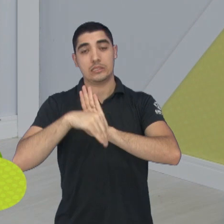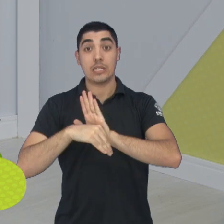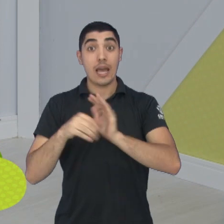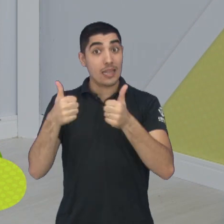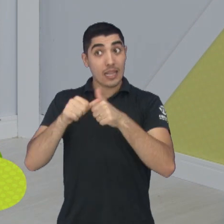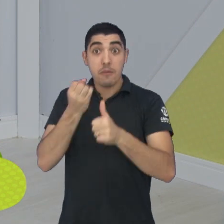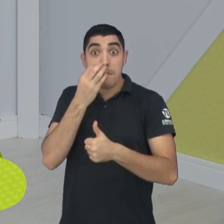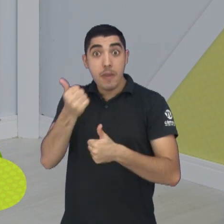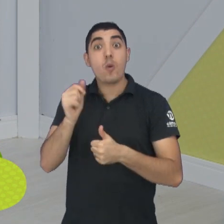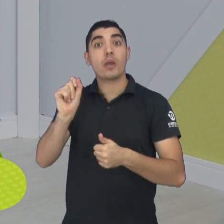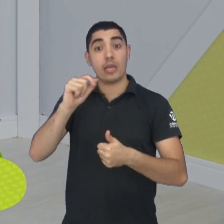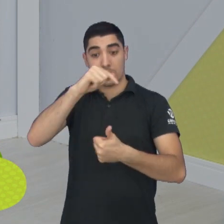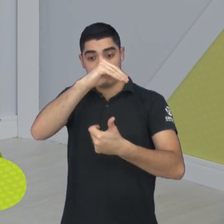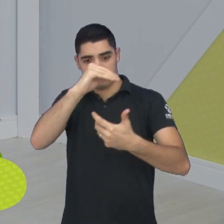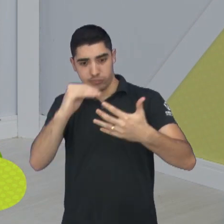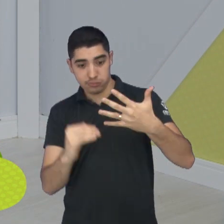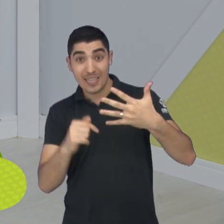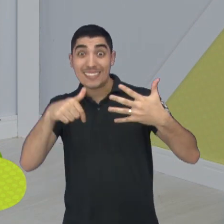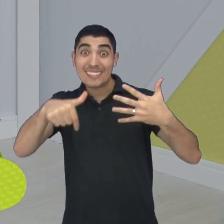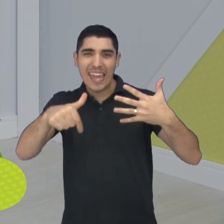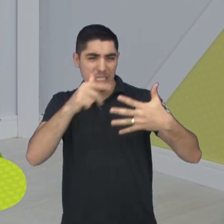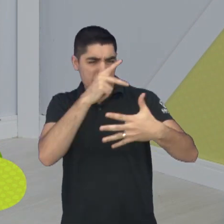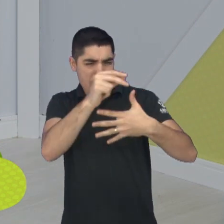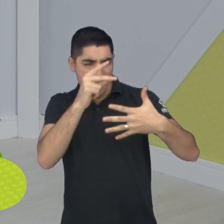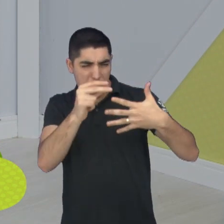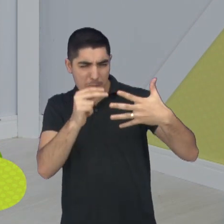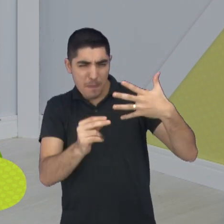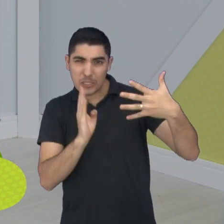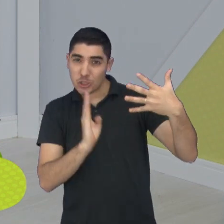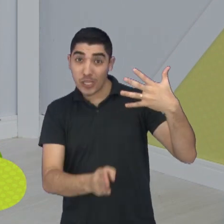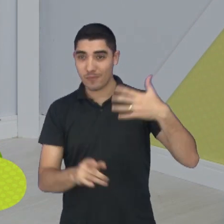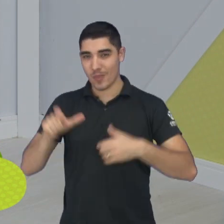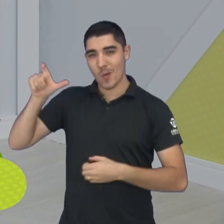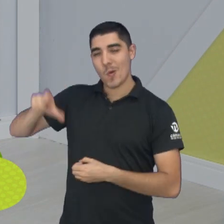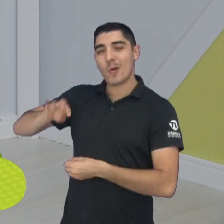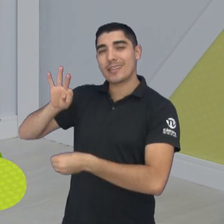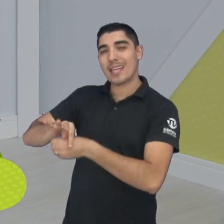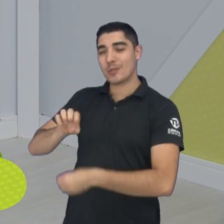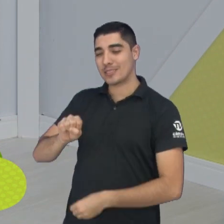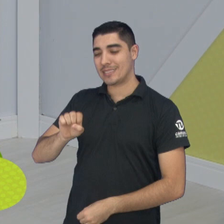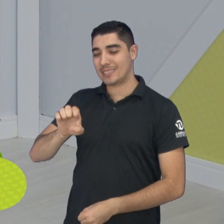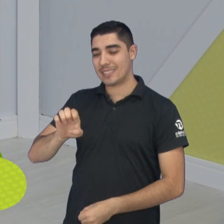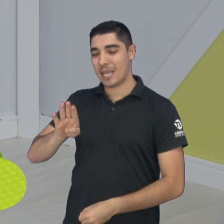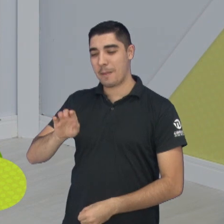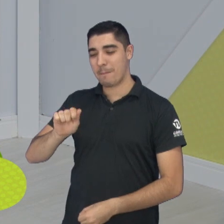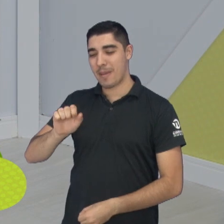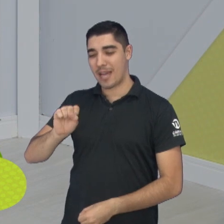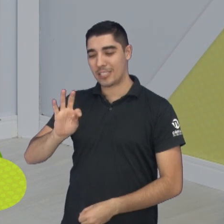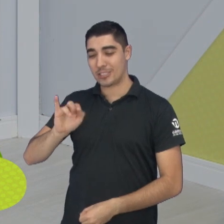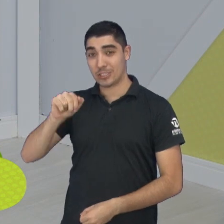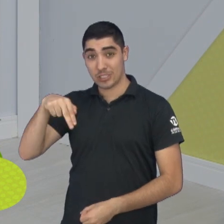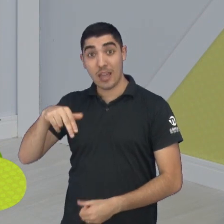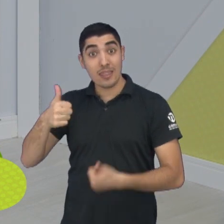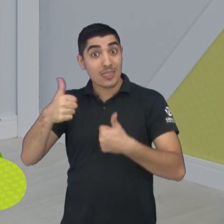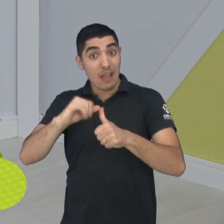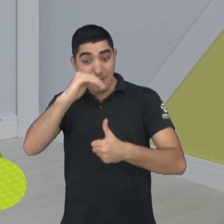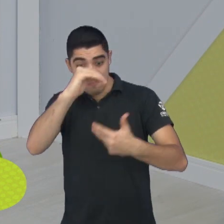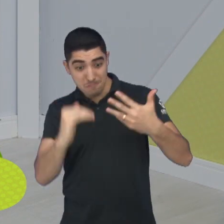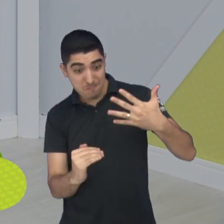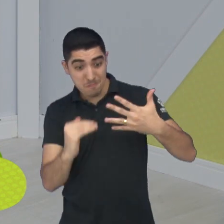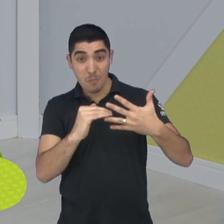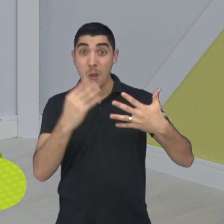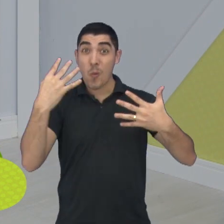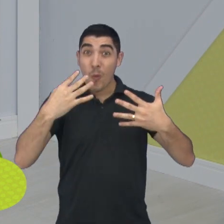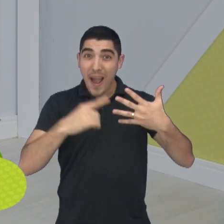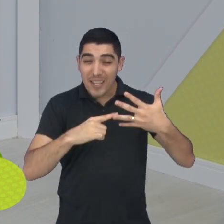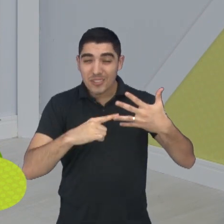boa de 7 vitórias consecutivas. O time do técnico Sebastião Figueiredo chegou à 4ª colocação do NBB 16. Só que